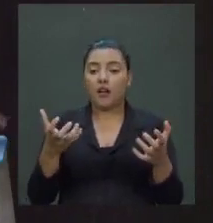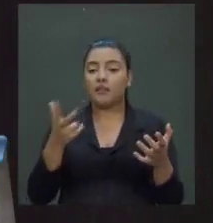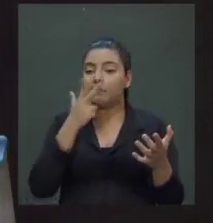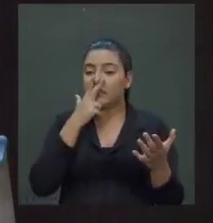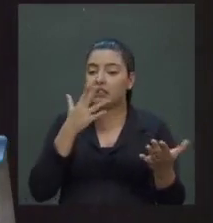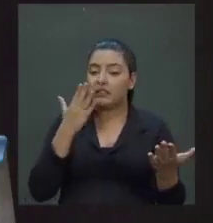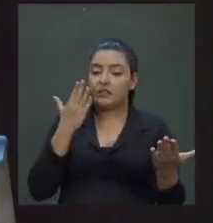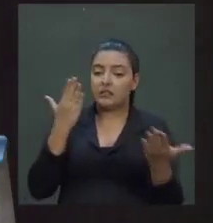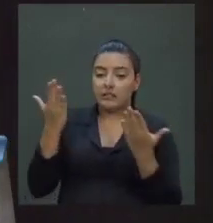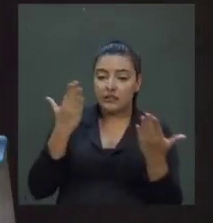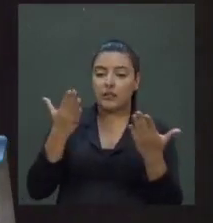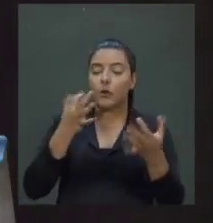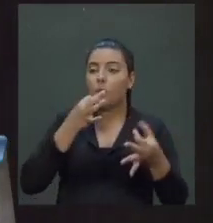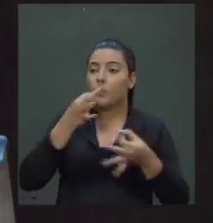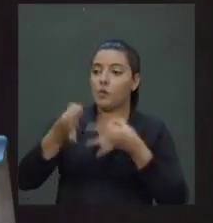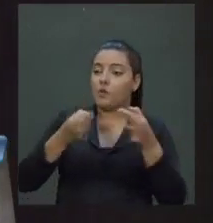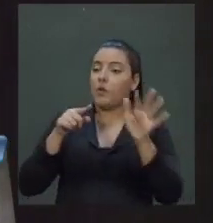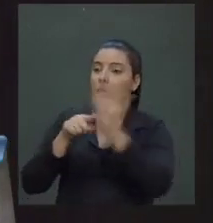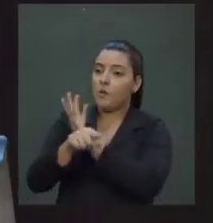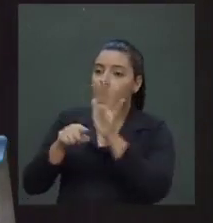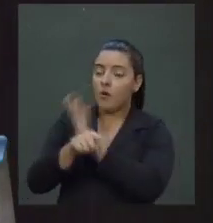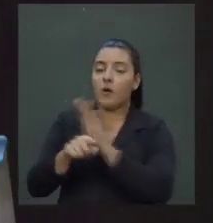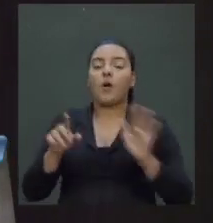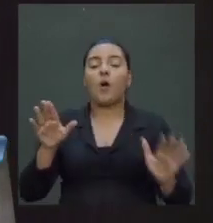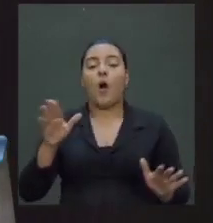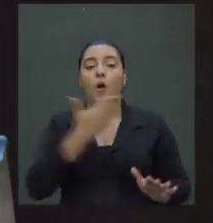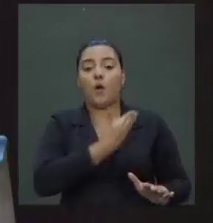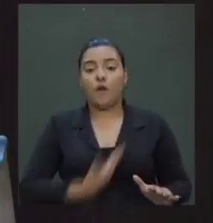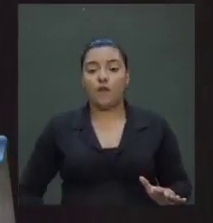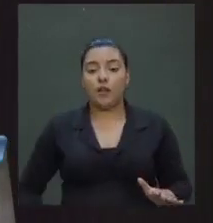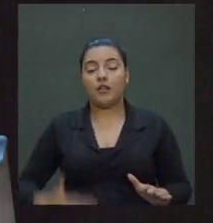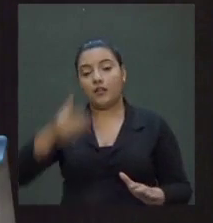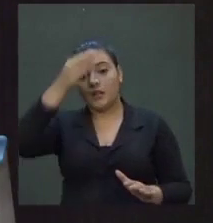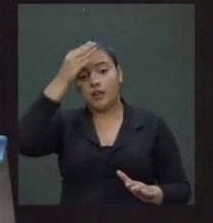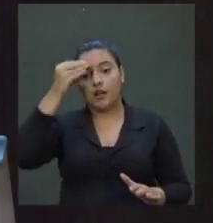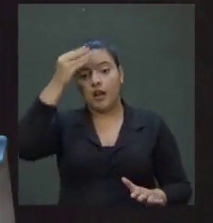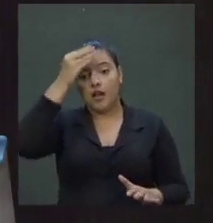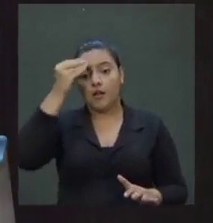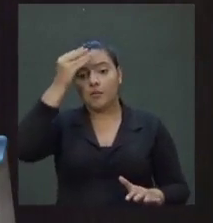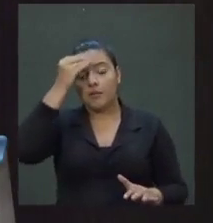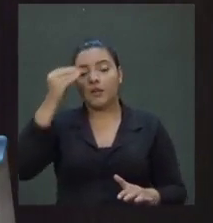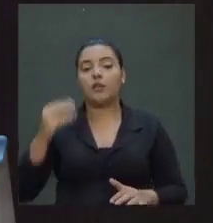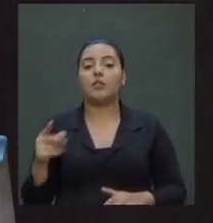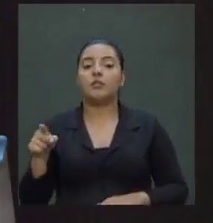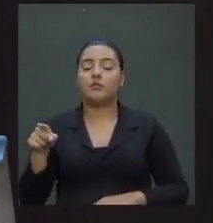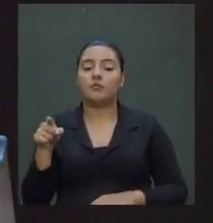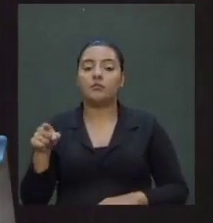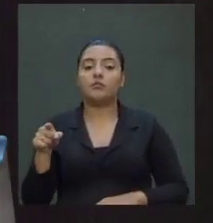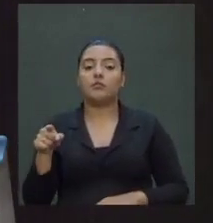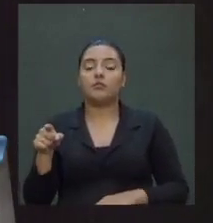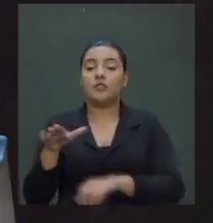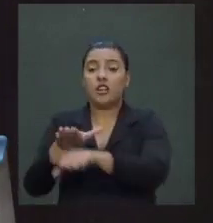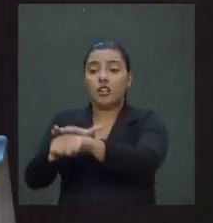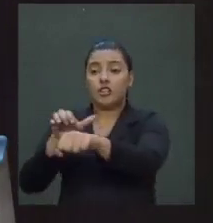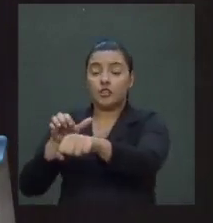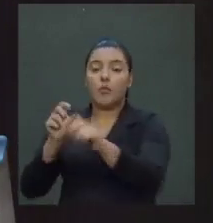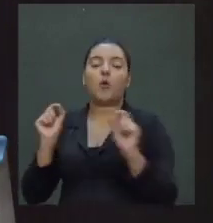questionar a opção que o governo Camilo Santana faz ao